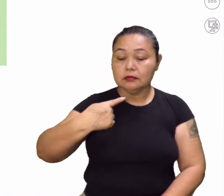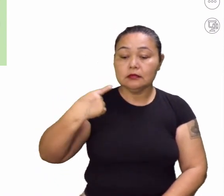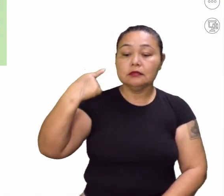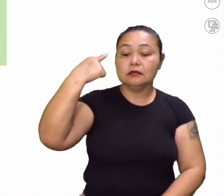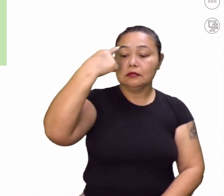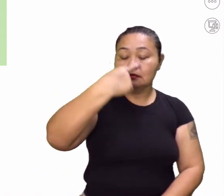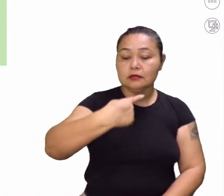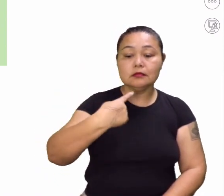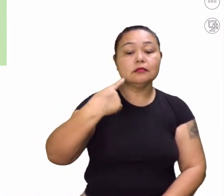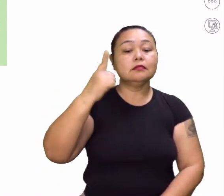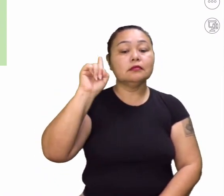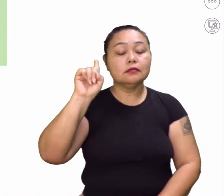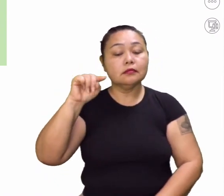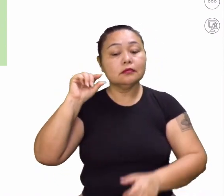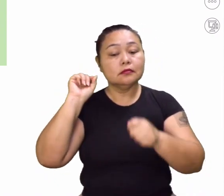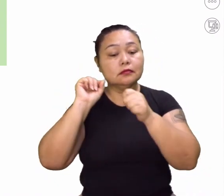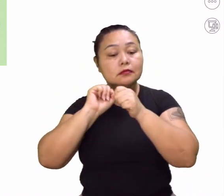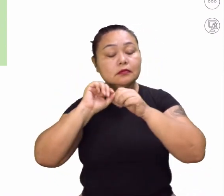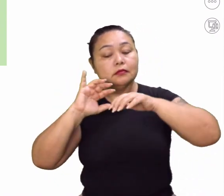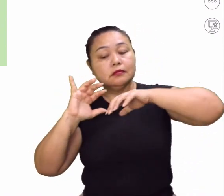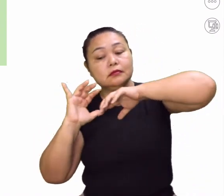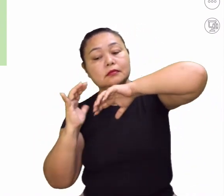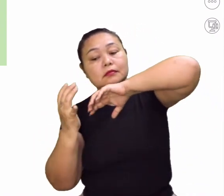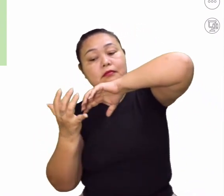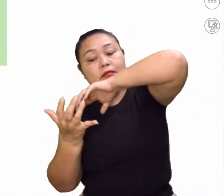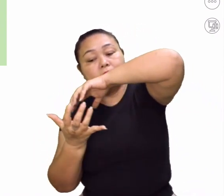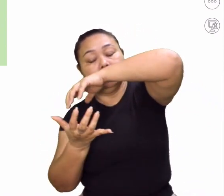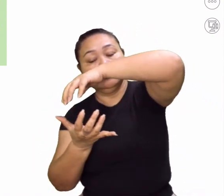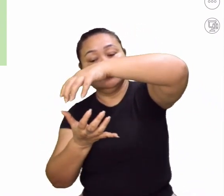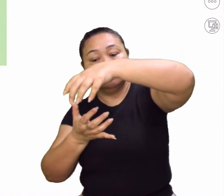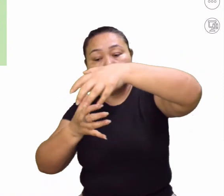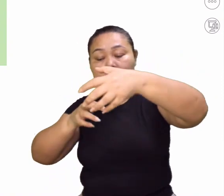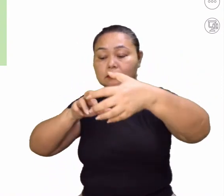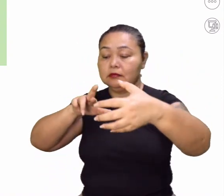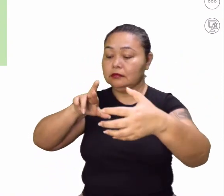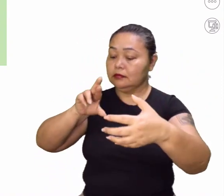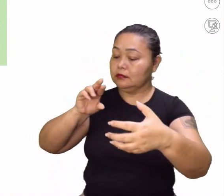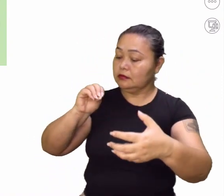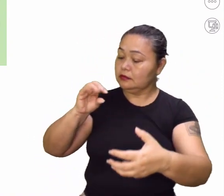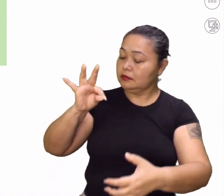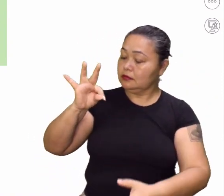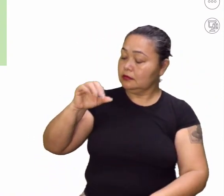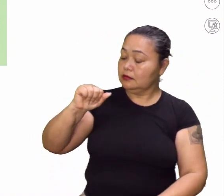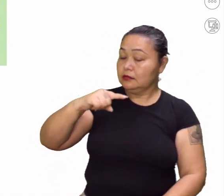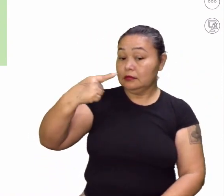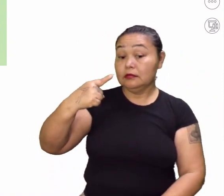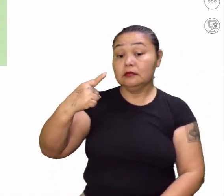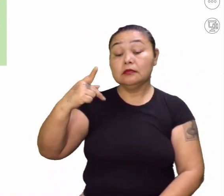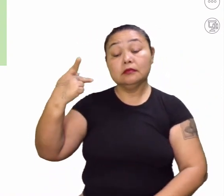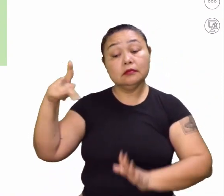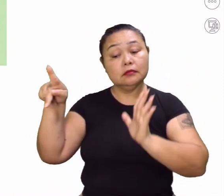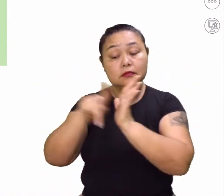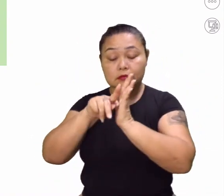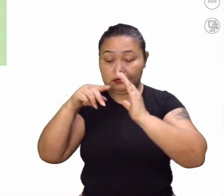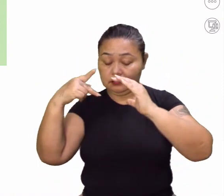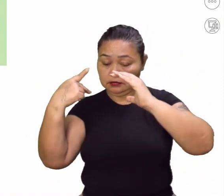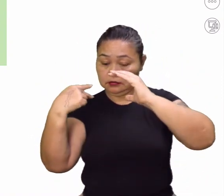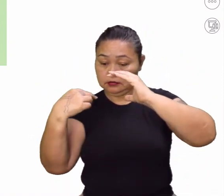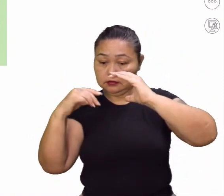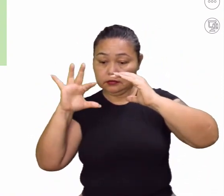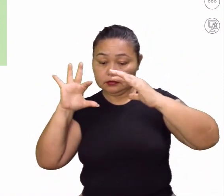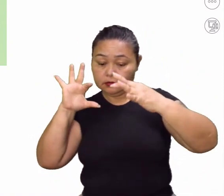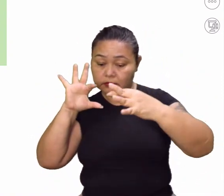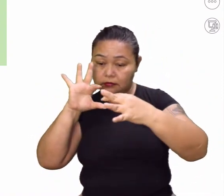para realizar esse movimento conhecido como rotação, em torno aí do seu